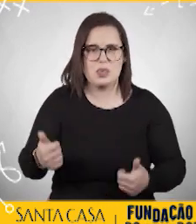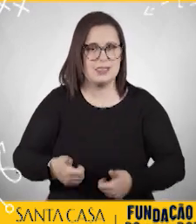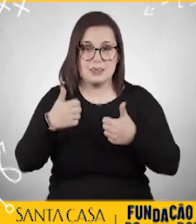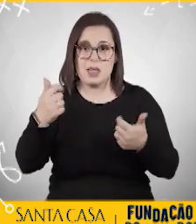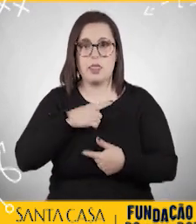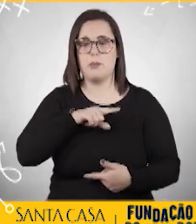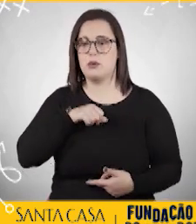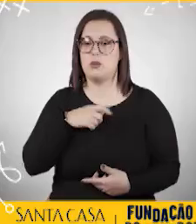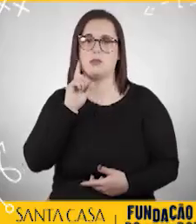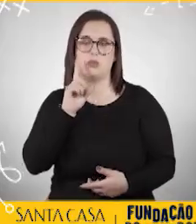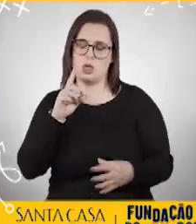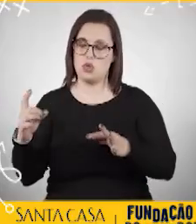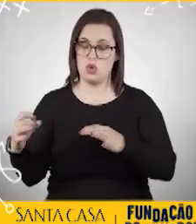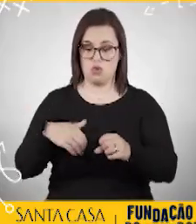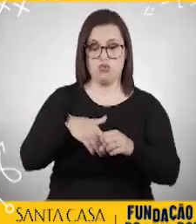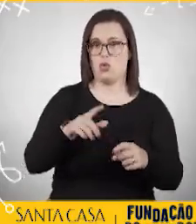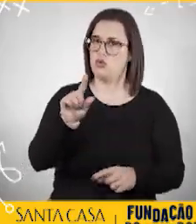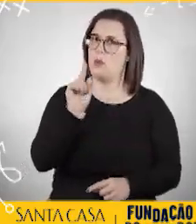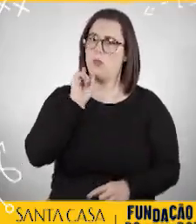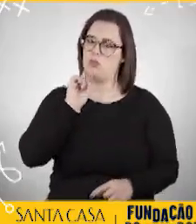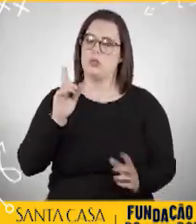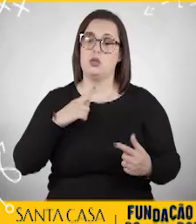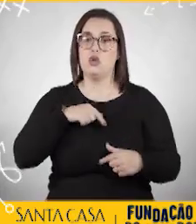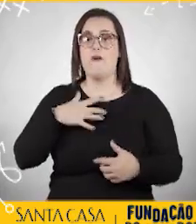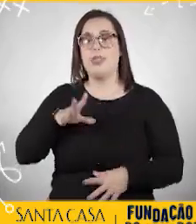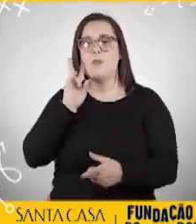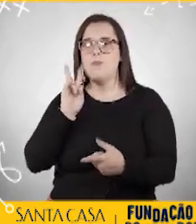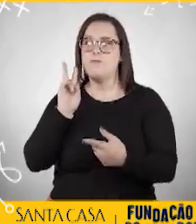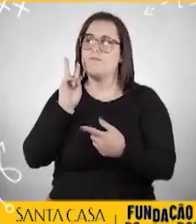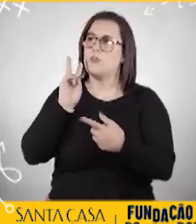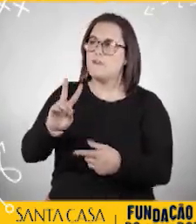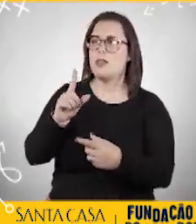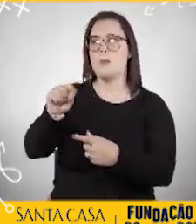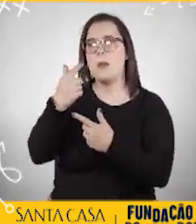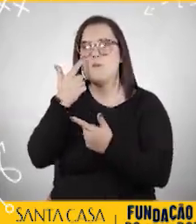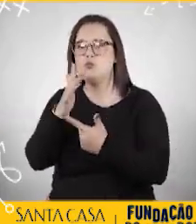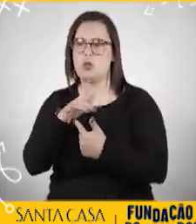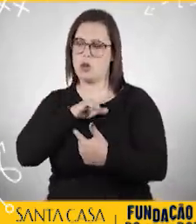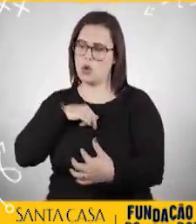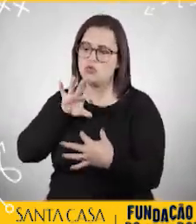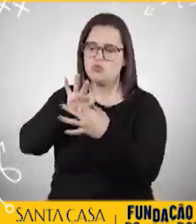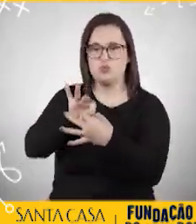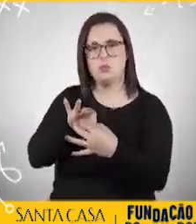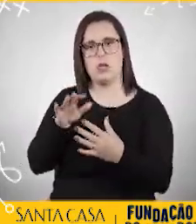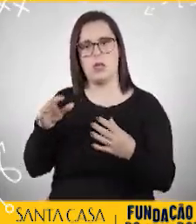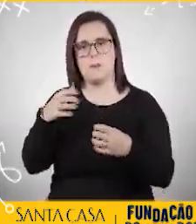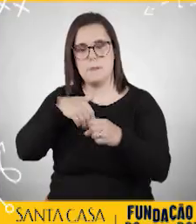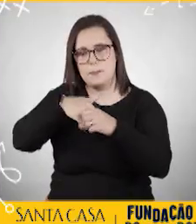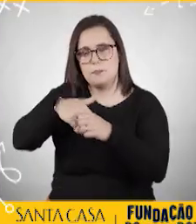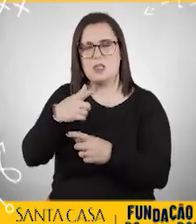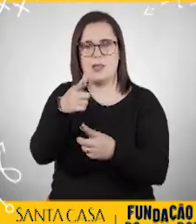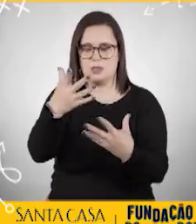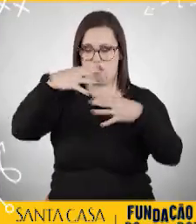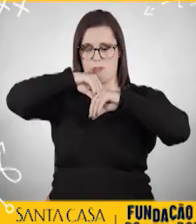pessoas da cidade e também da parte do clube e dos jogadores. Demonstrar que temos uma grande preocupação junto dos atletas e que eles